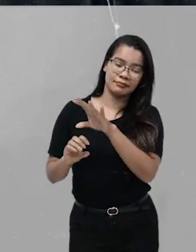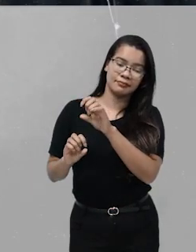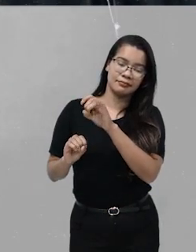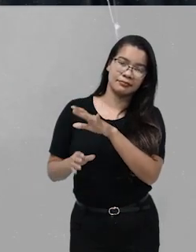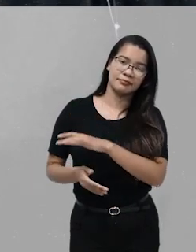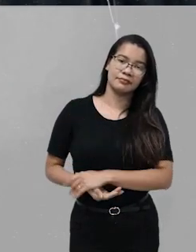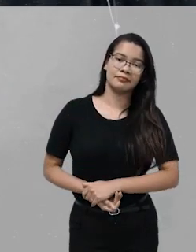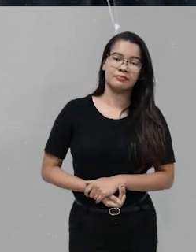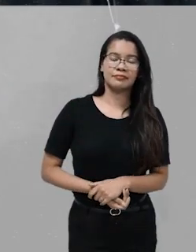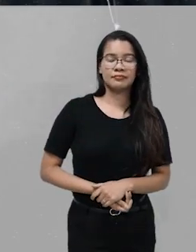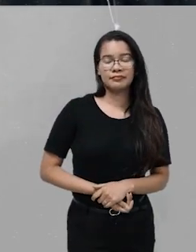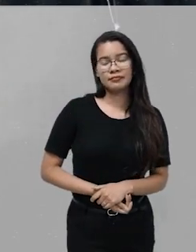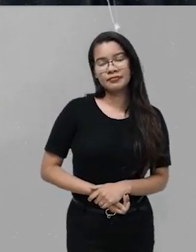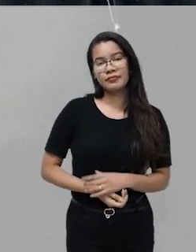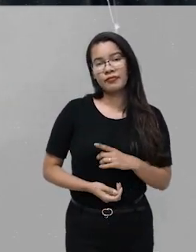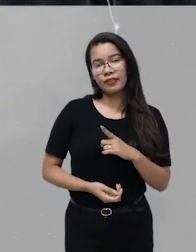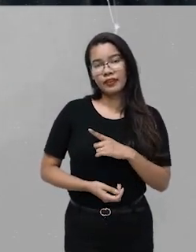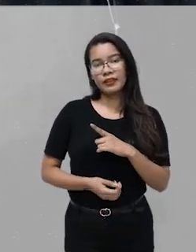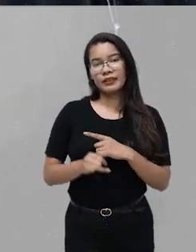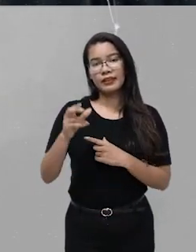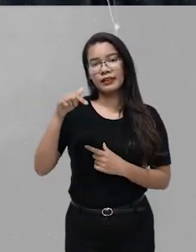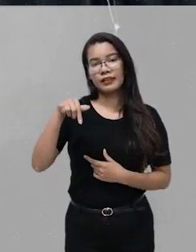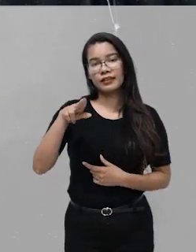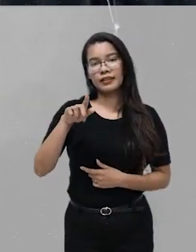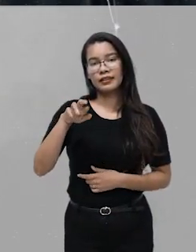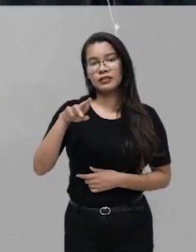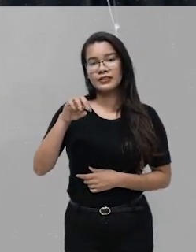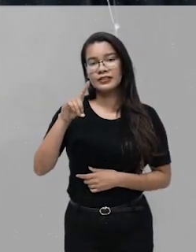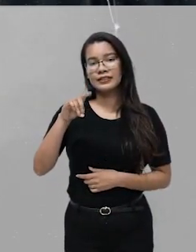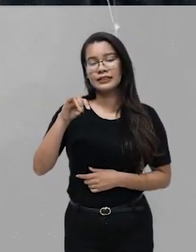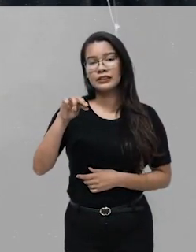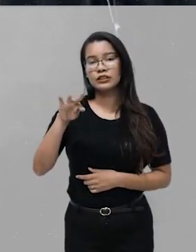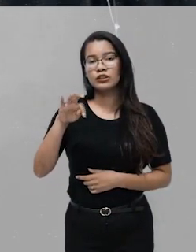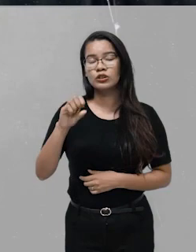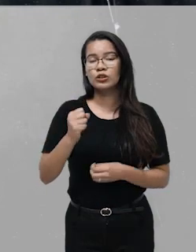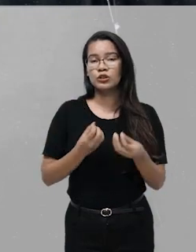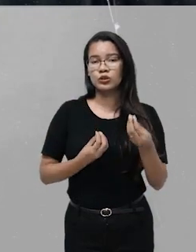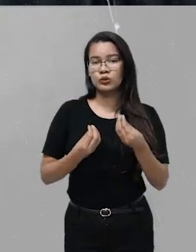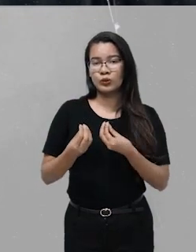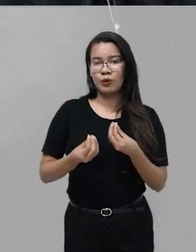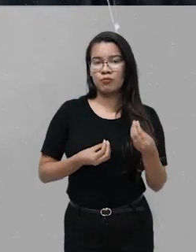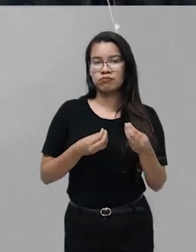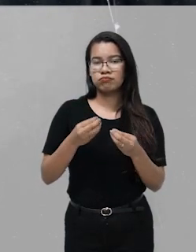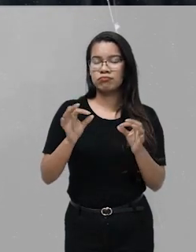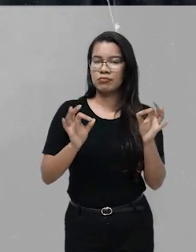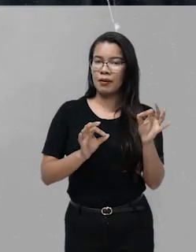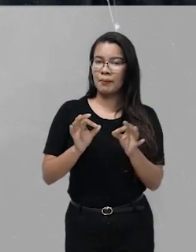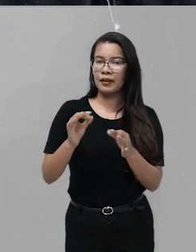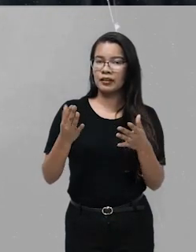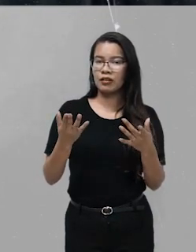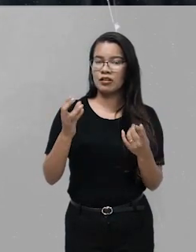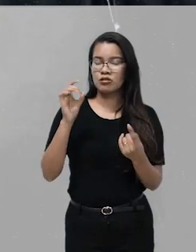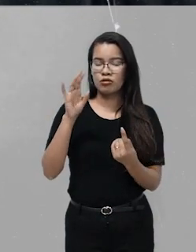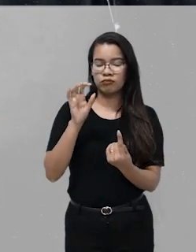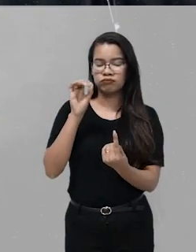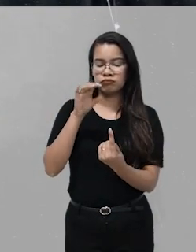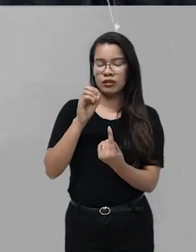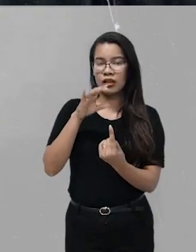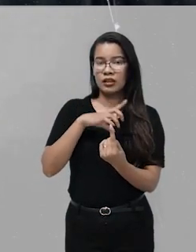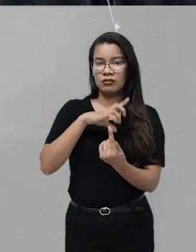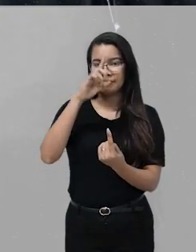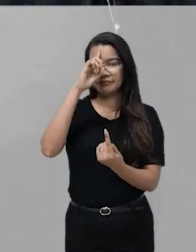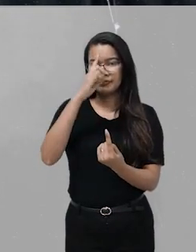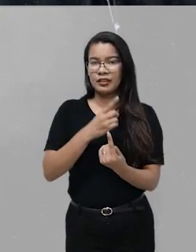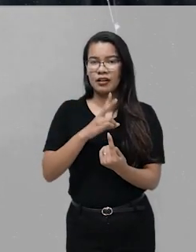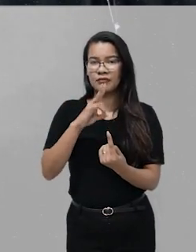bolo pudim. Aí tem os ingredientes e o modo de preparar. Então, tem um texto que é instrutivo, né? Ele tem comandos,